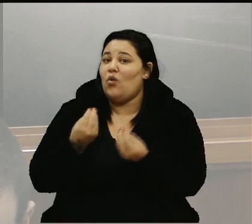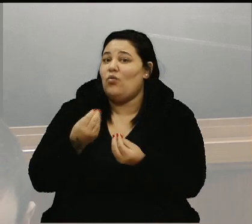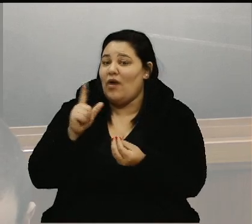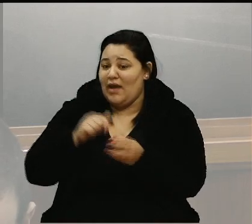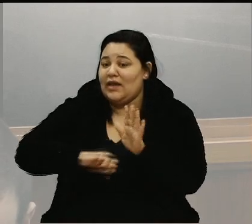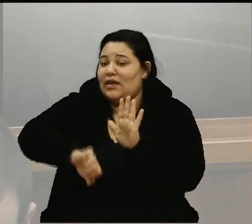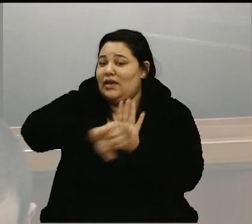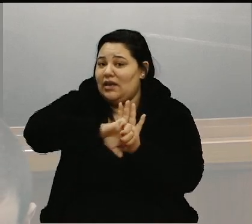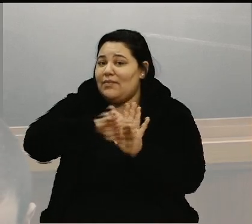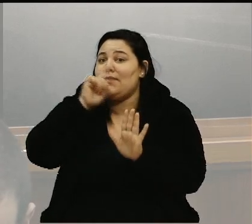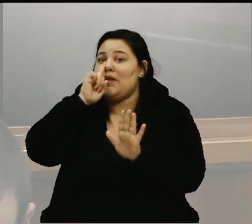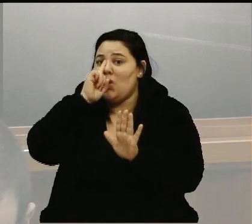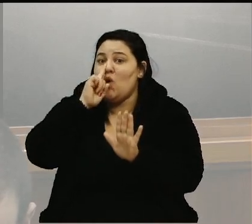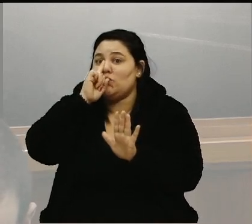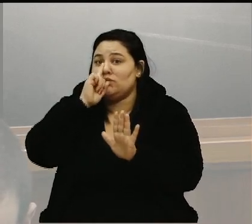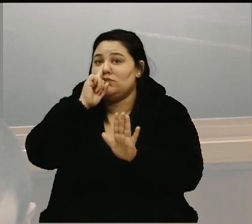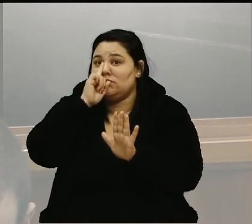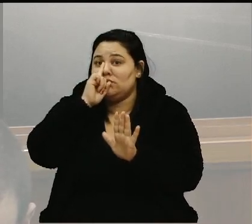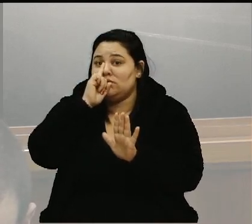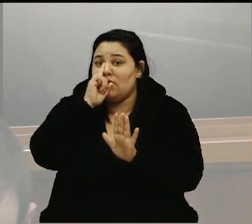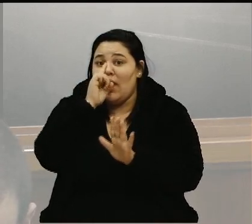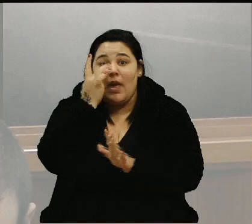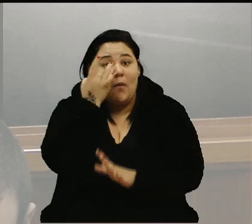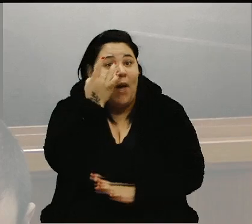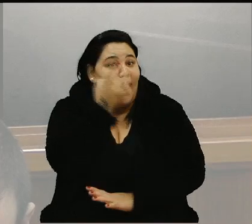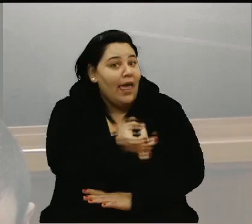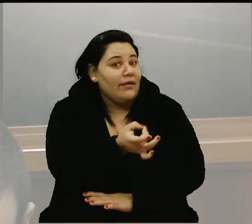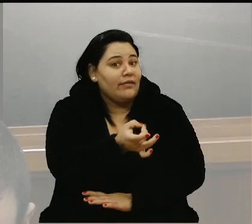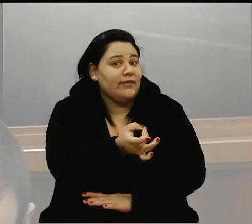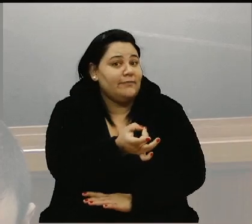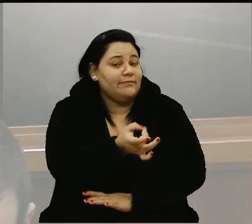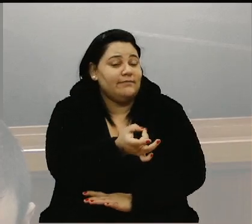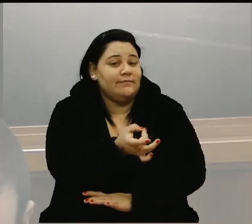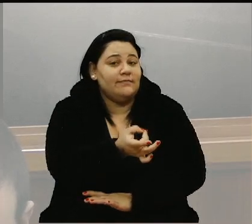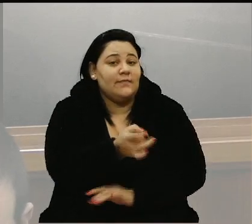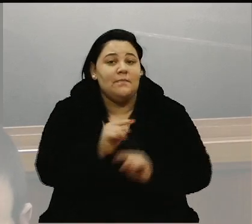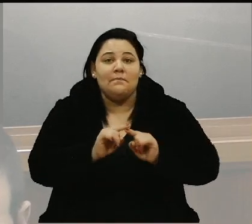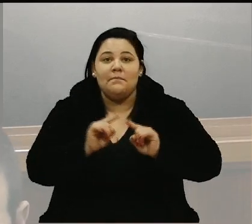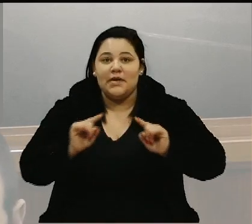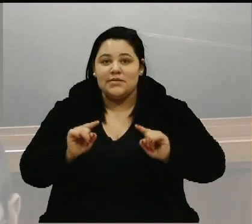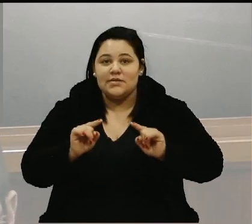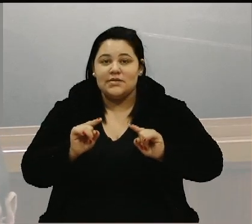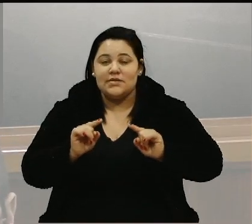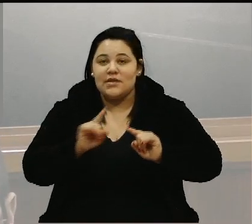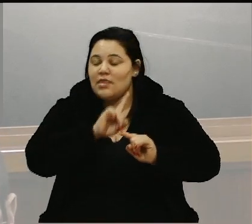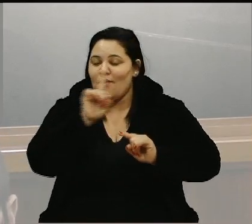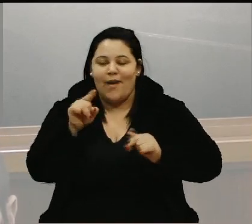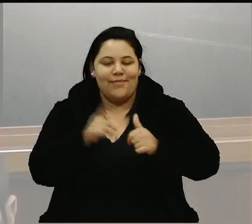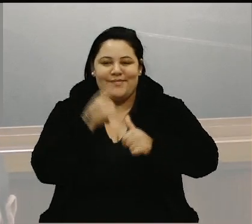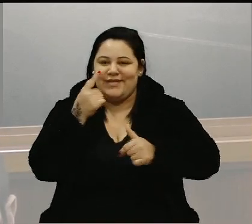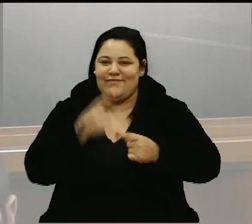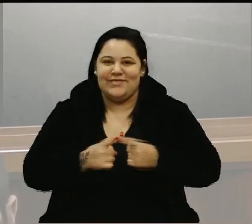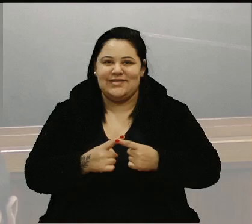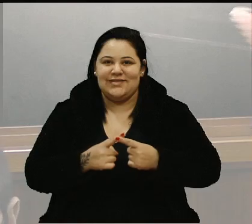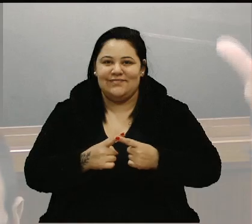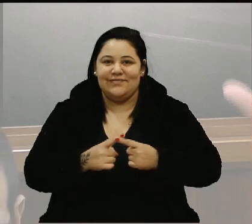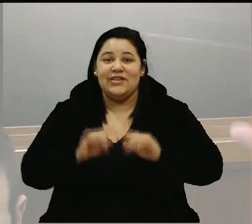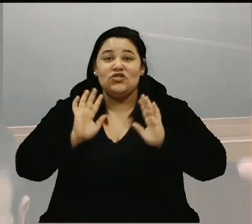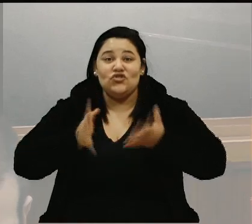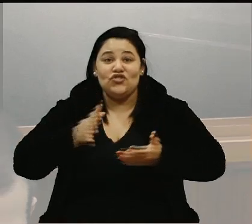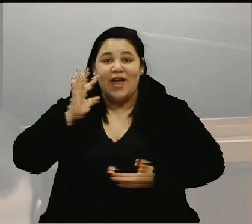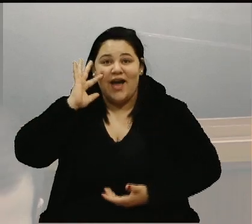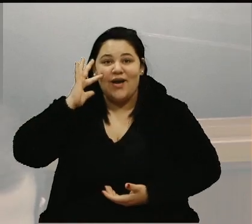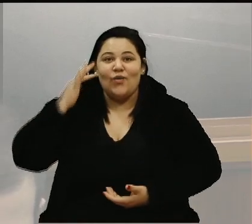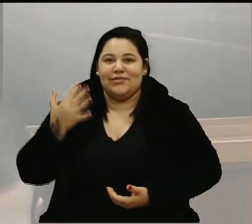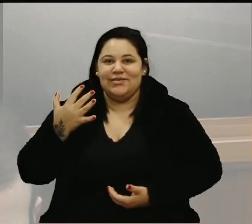de perigo. Isso é um alerta. Mas não é a primeira vez, isso já aconteceu